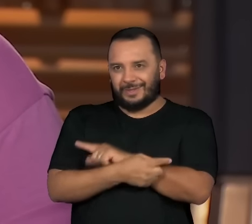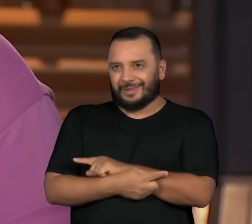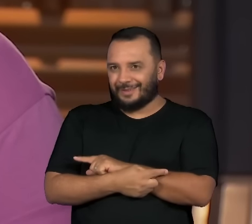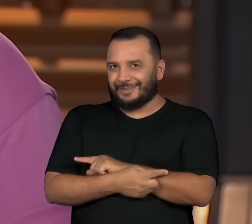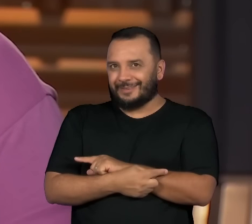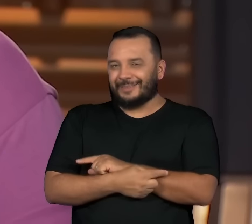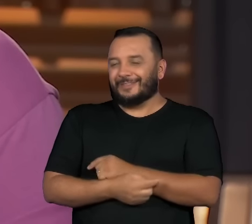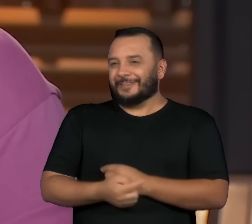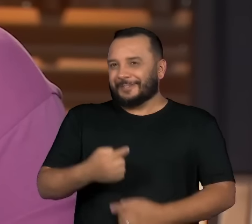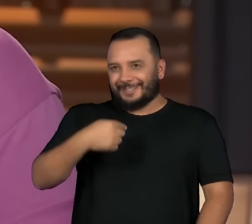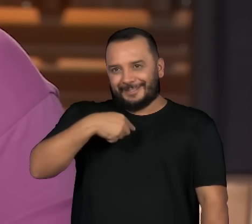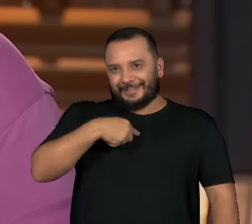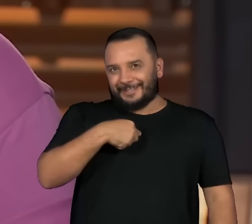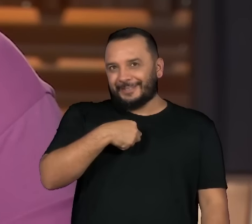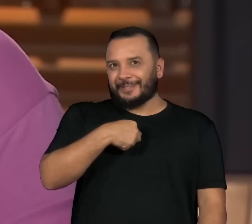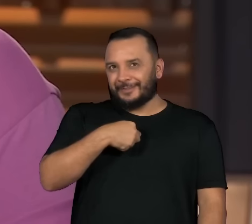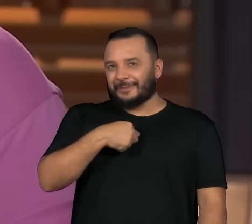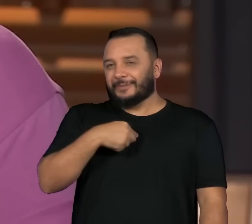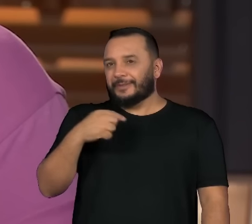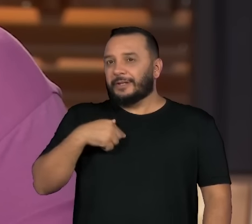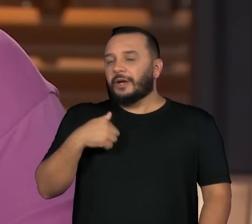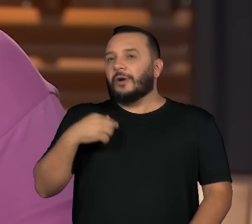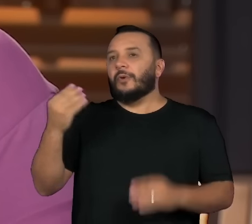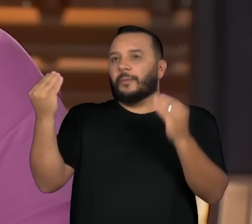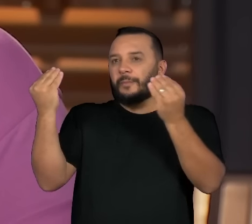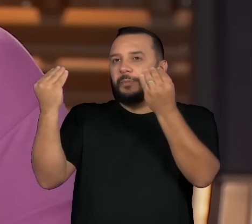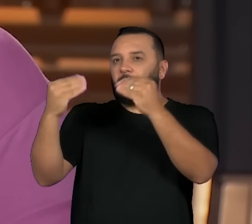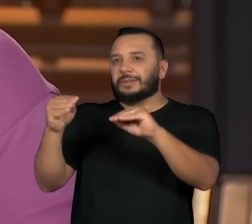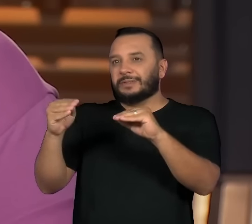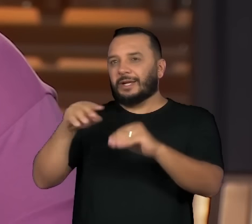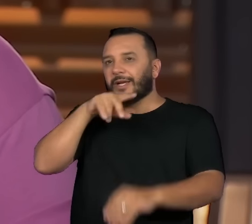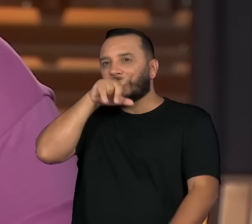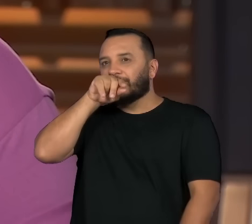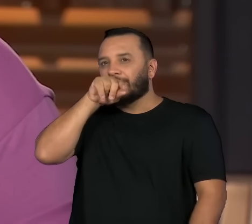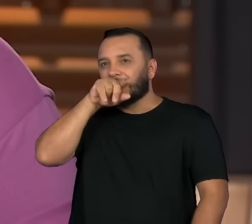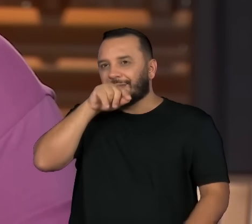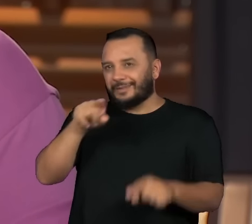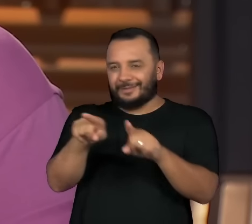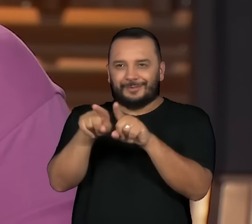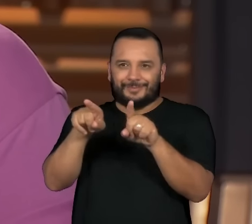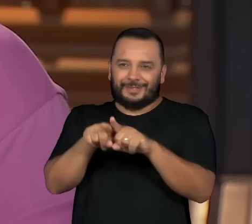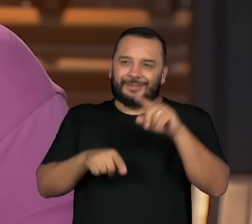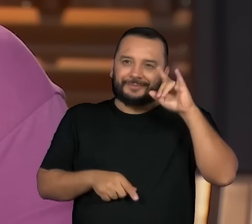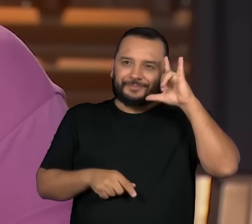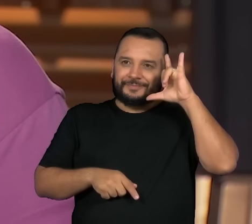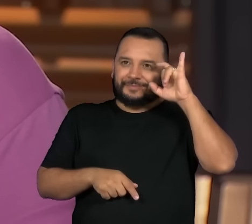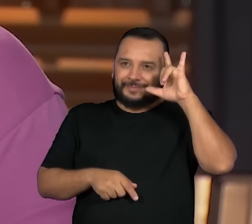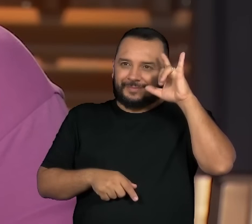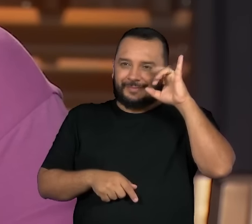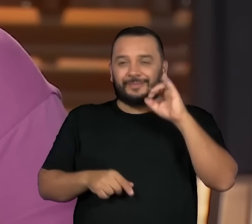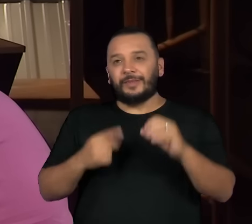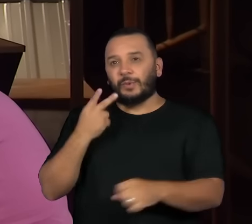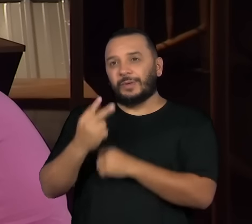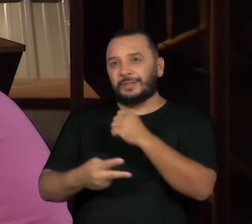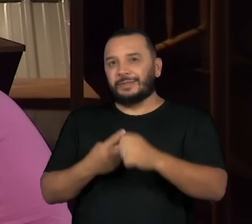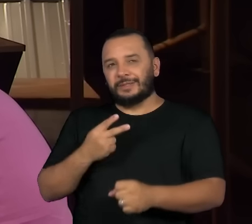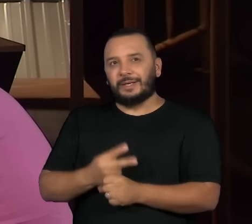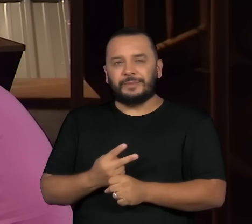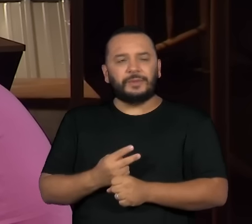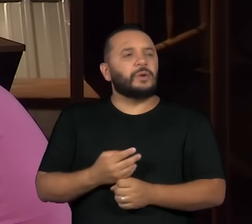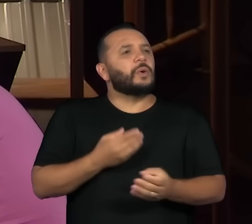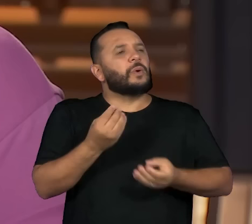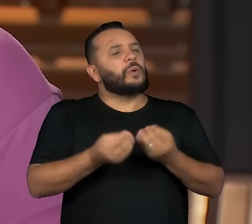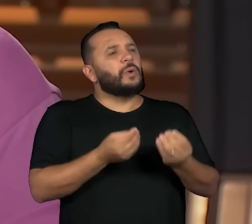quadrinho. Eu postei ele como webcomic no Twitter e no Instagram Sei. durante 2 anos. O que é um